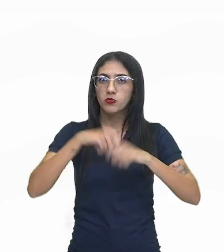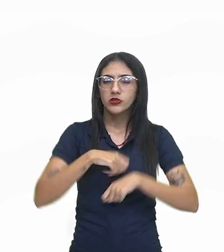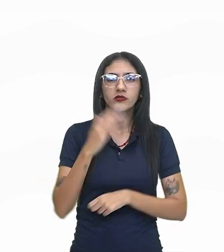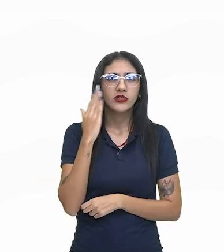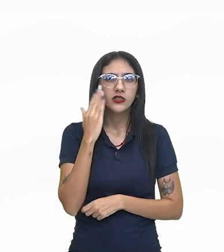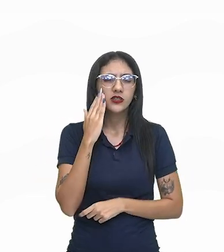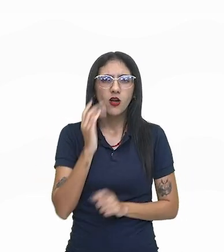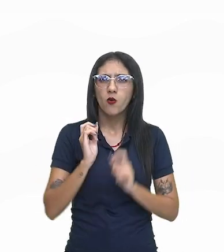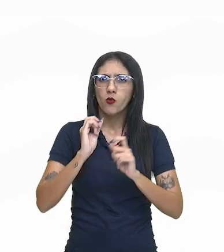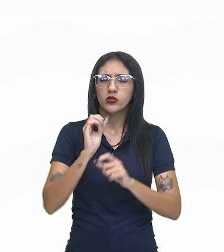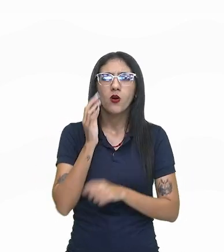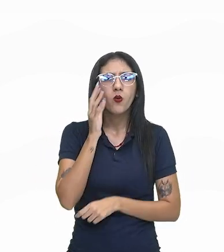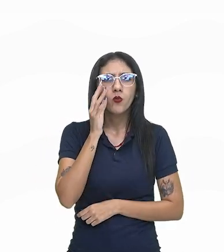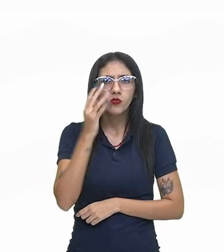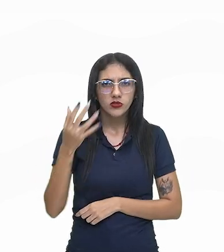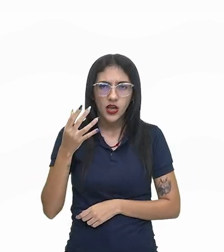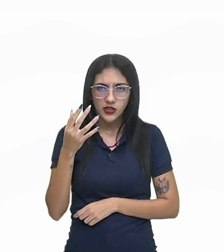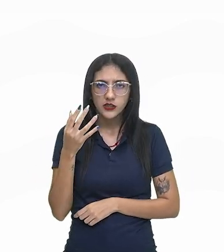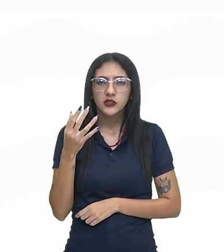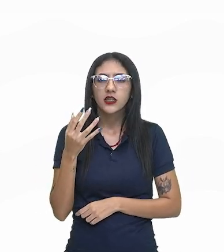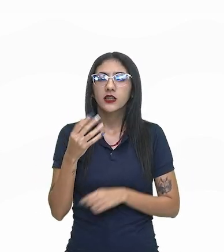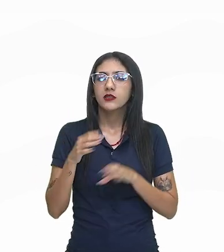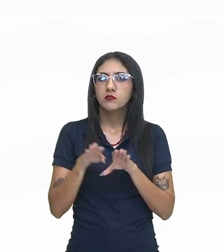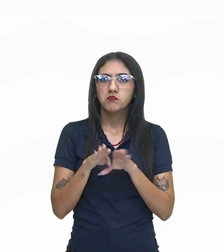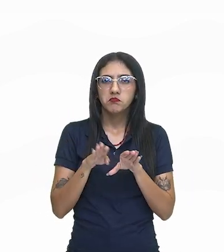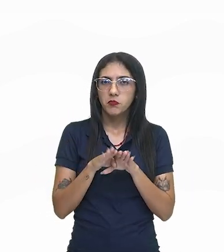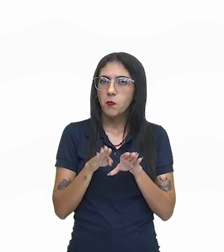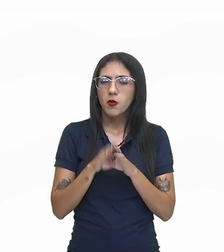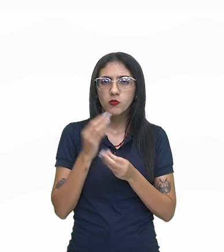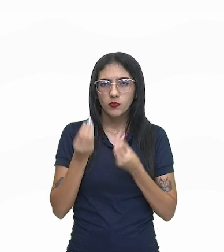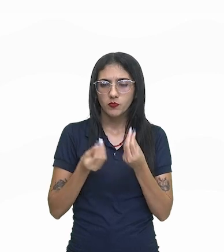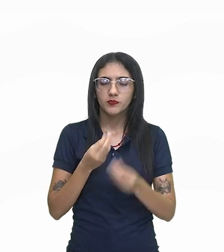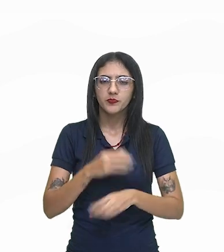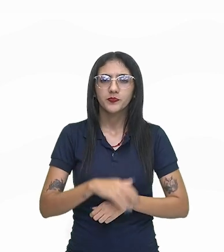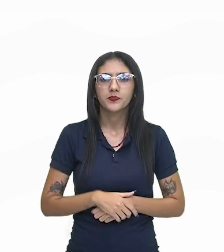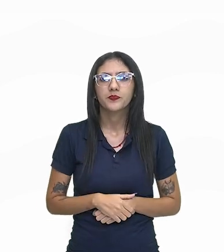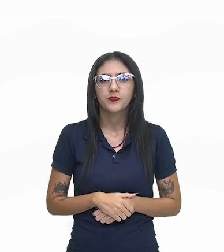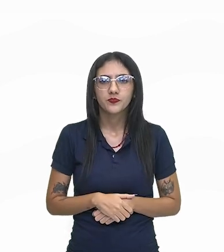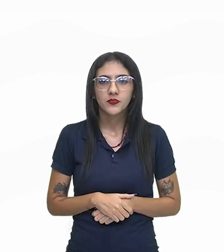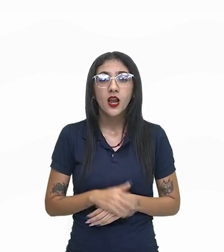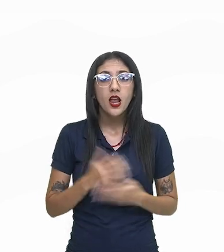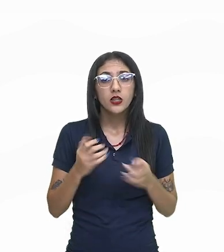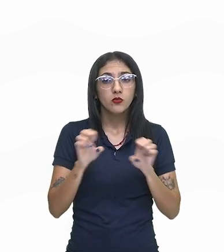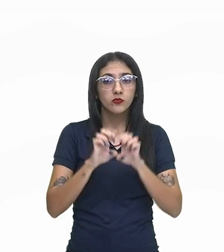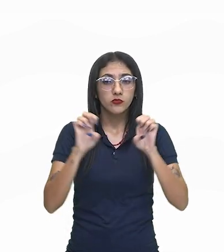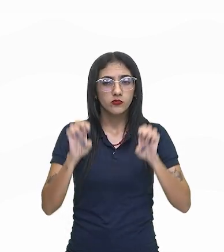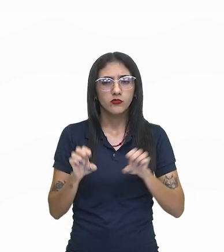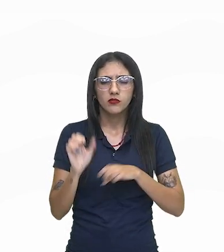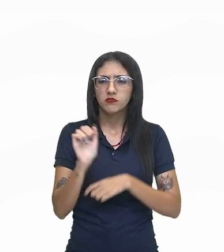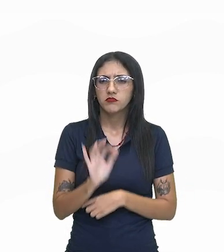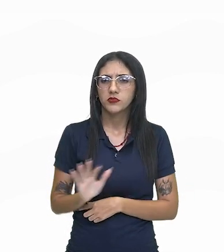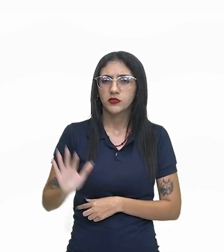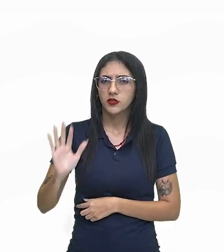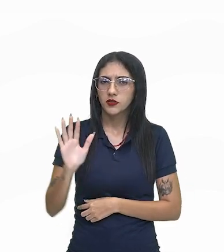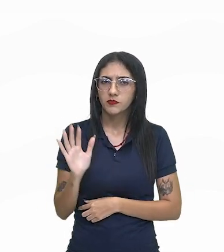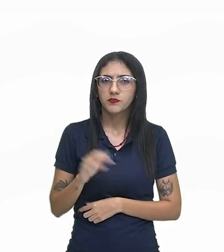sai desse processo, o que entra desse processo e o que sai dele. Então, a fórmula geral ela é apresentada da seguinte